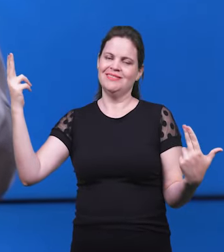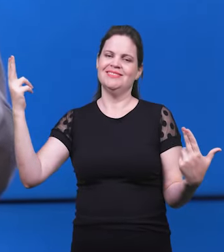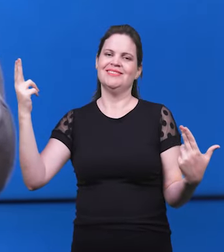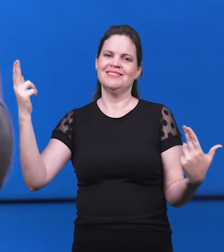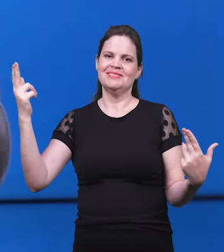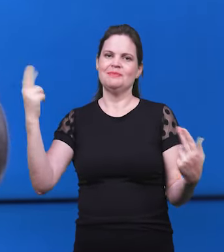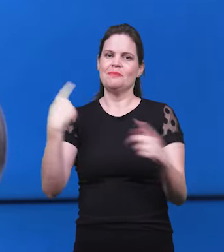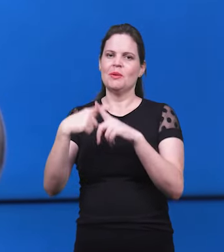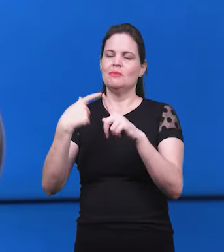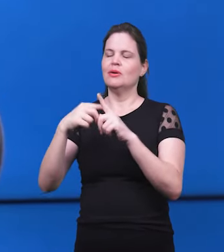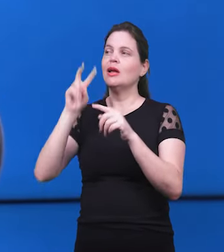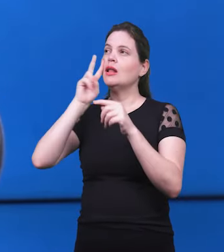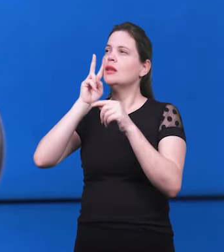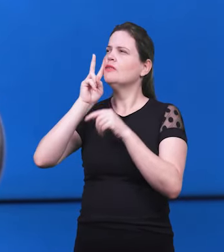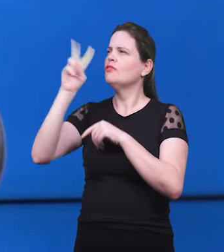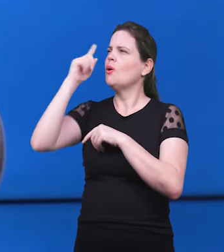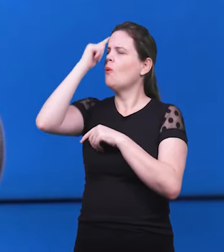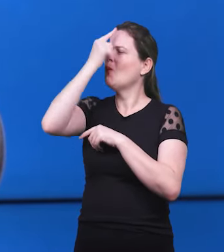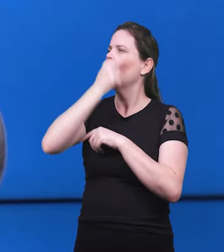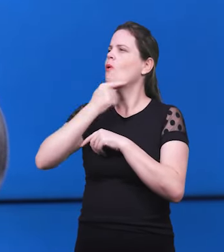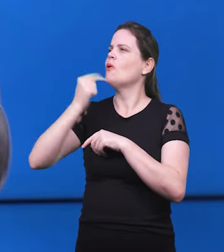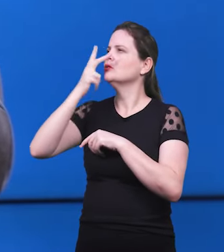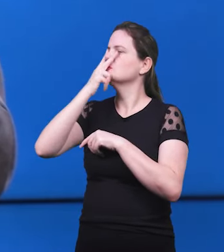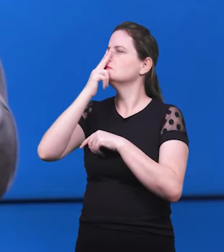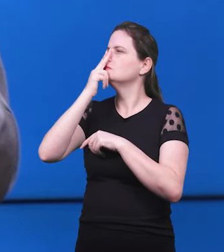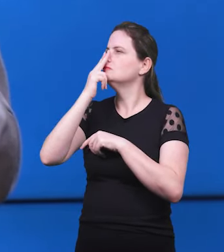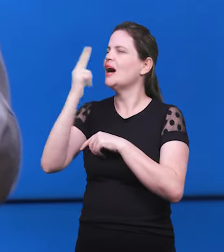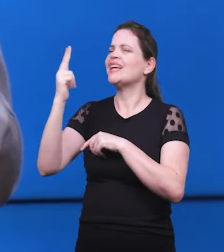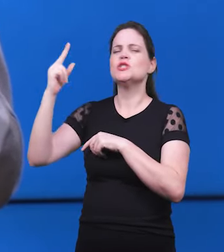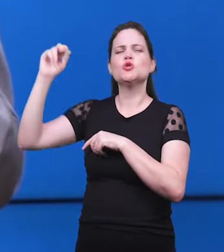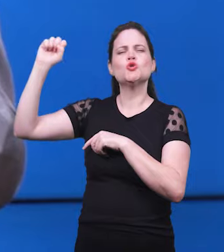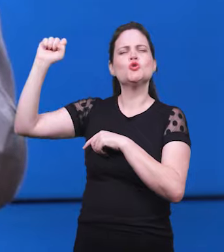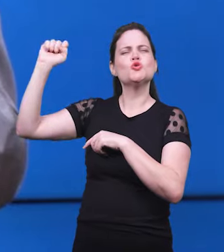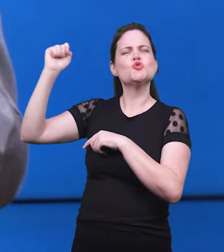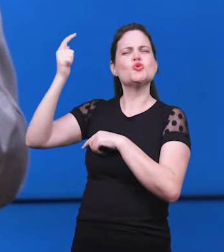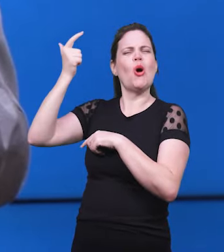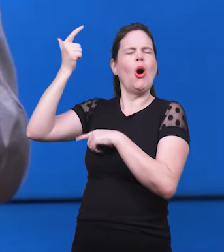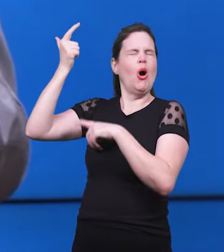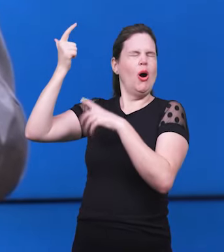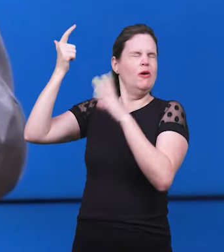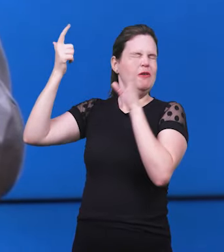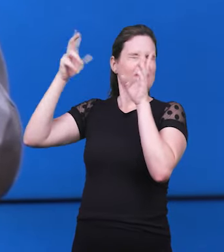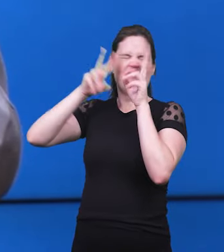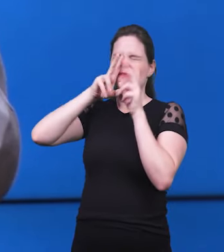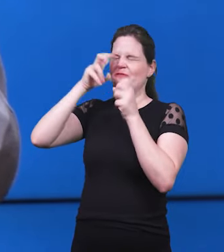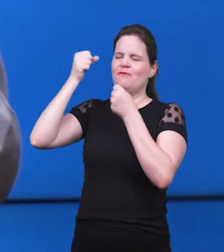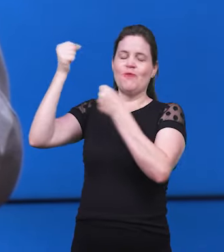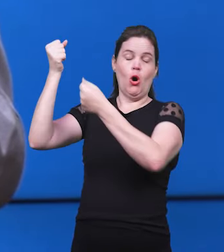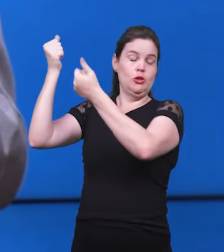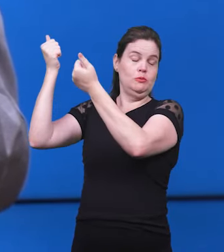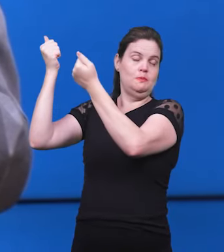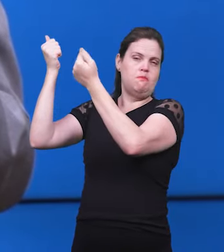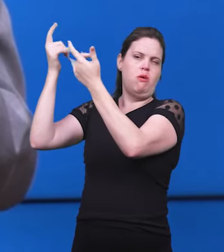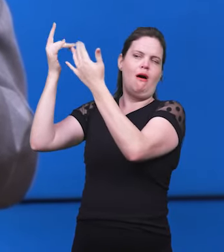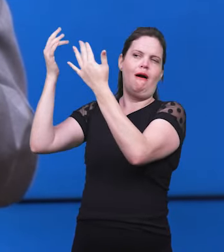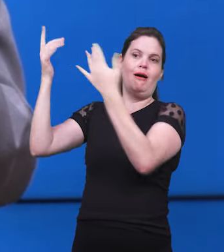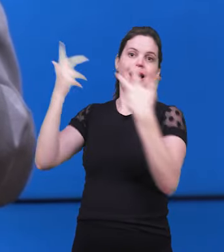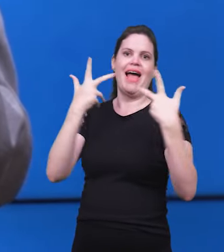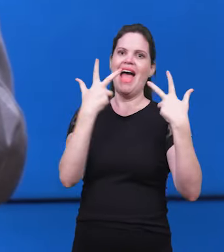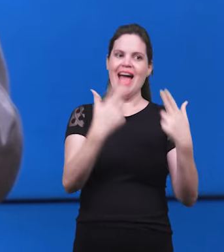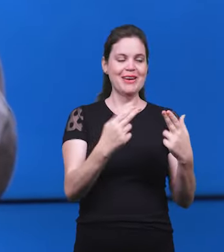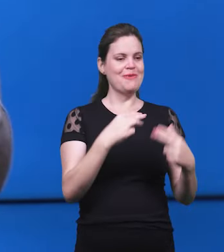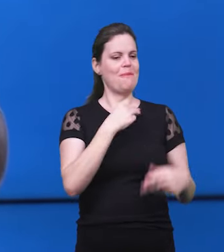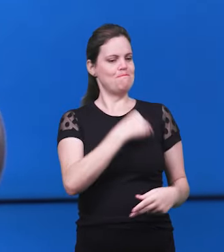ali o rosto que era como o sol quando na sua força resplandece. E é a mesma expressão usada em Mateus